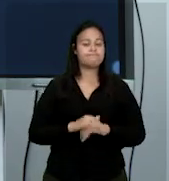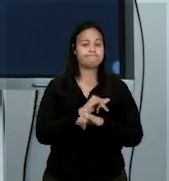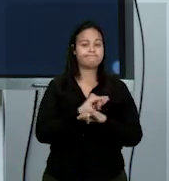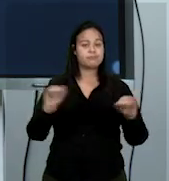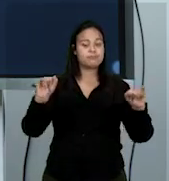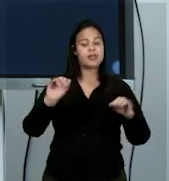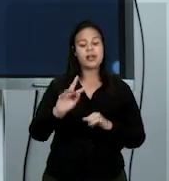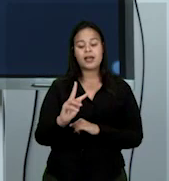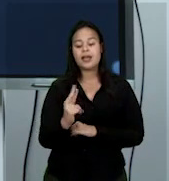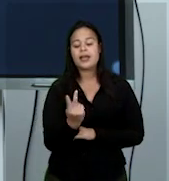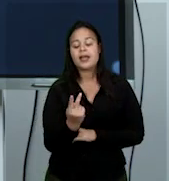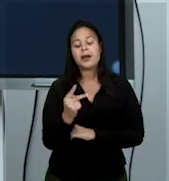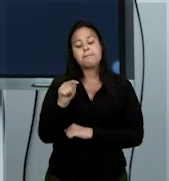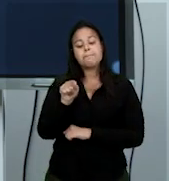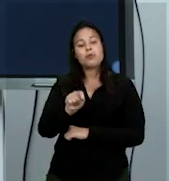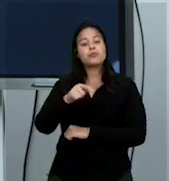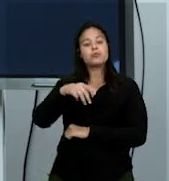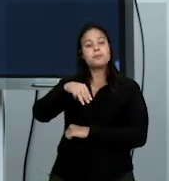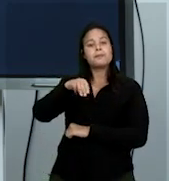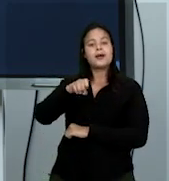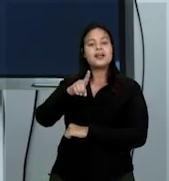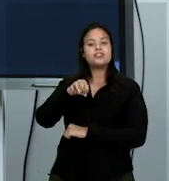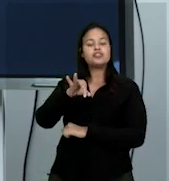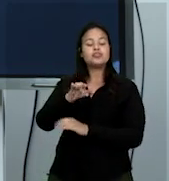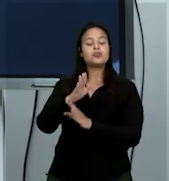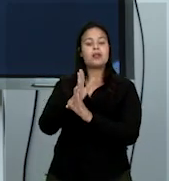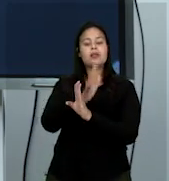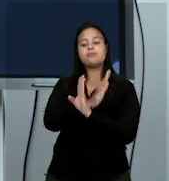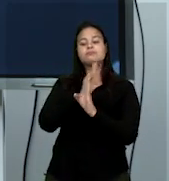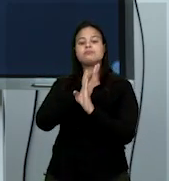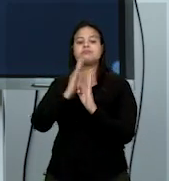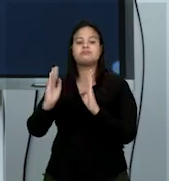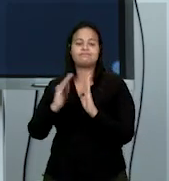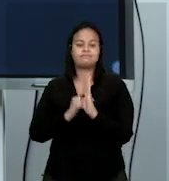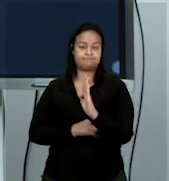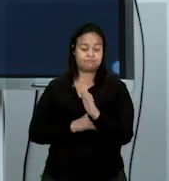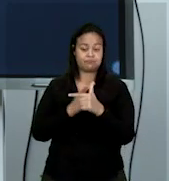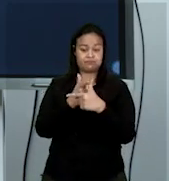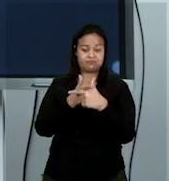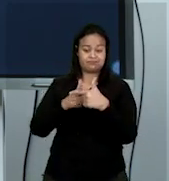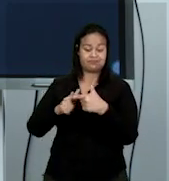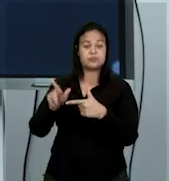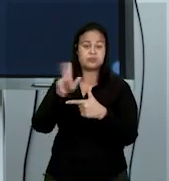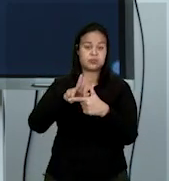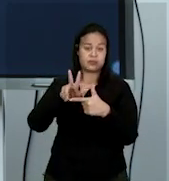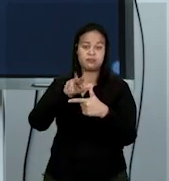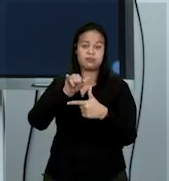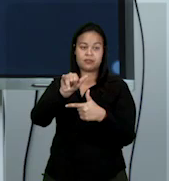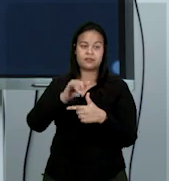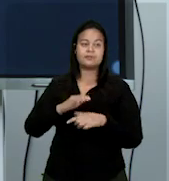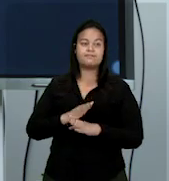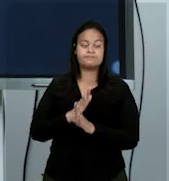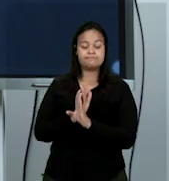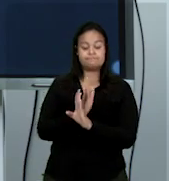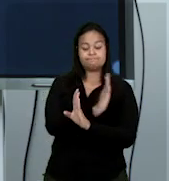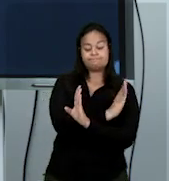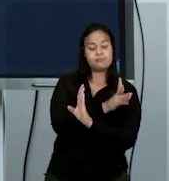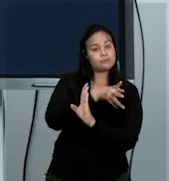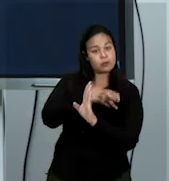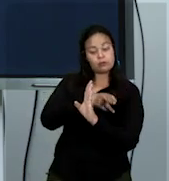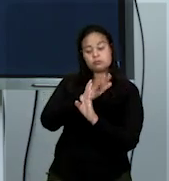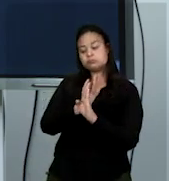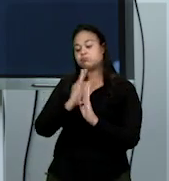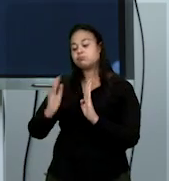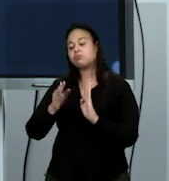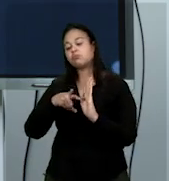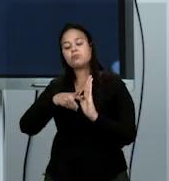H é o ponto médio, né? Está dividindo os dois no meio. Então, esse tamanho é do mesmo